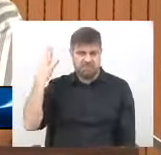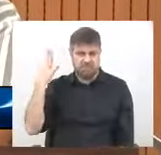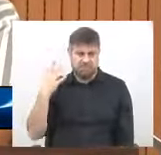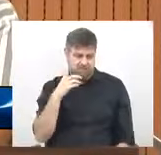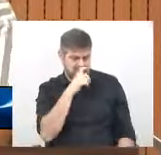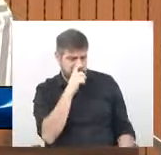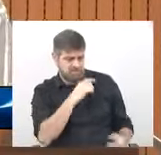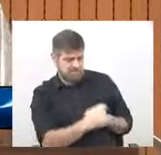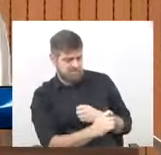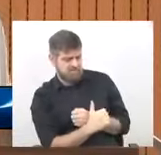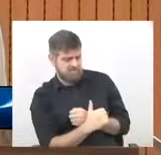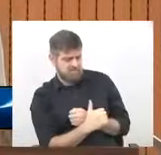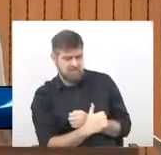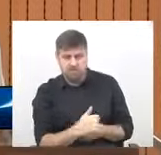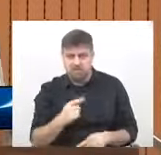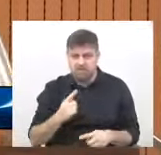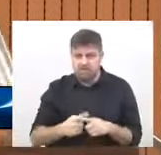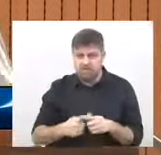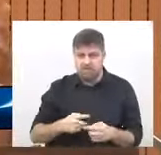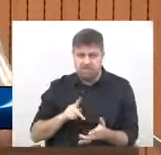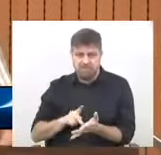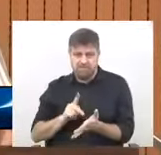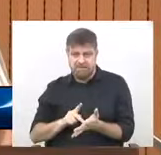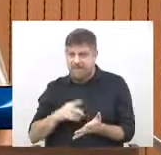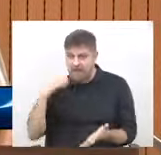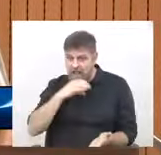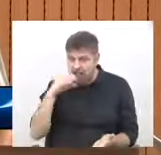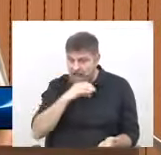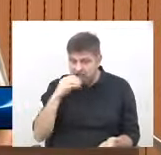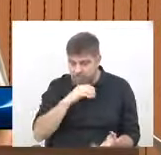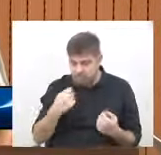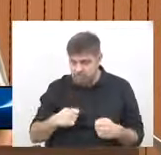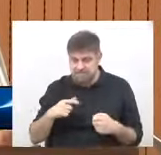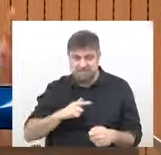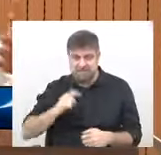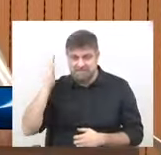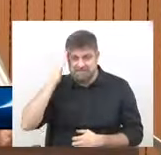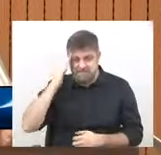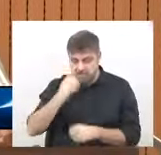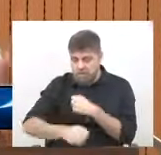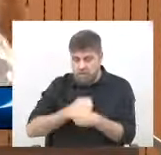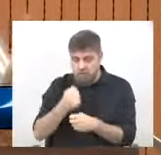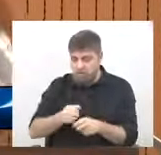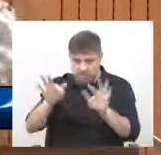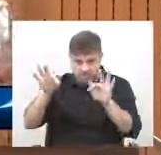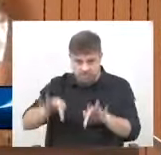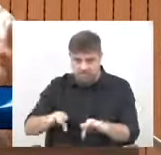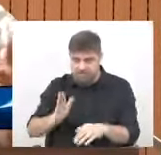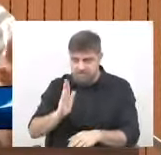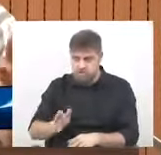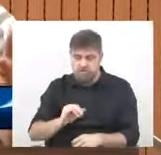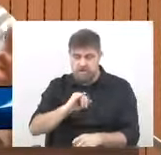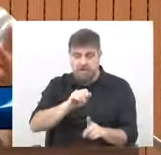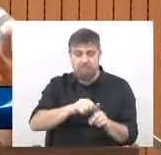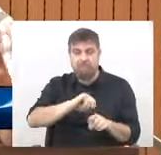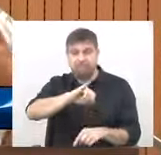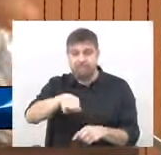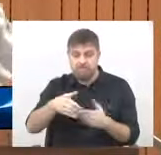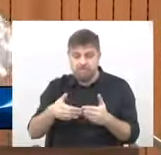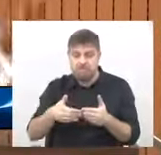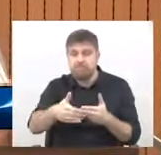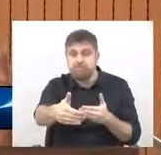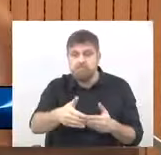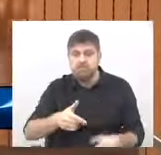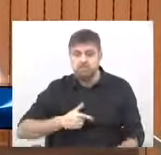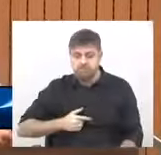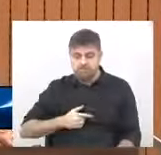solução. Na verdade, é uma questão urgente que está acabando o ano que vem, a partir do ano que vem, essas